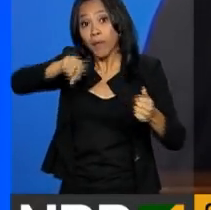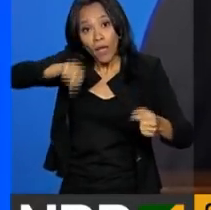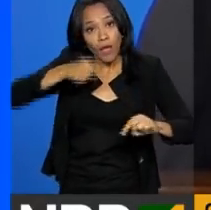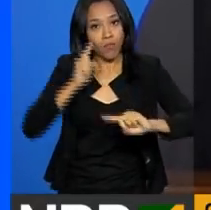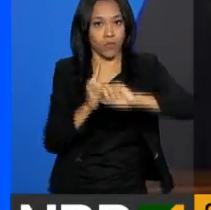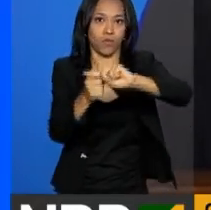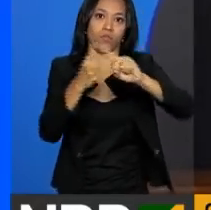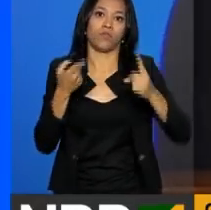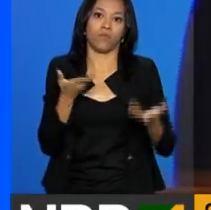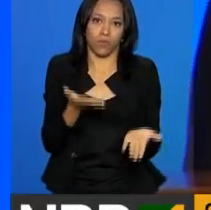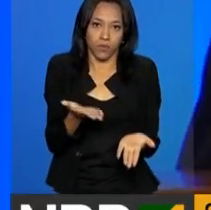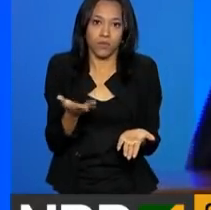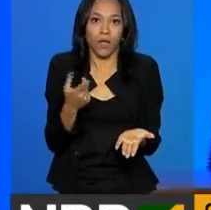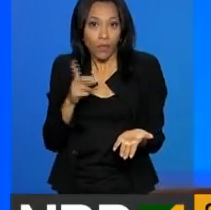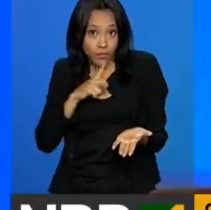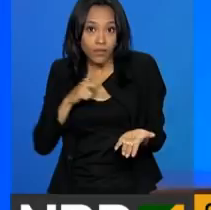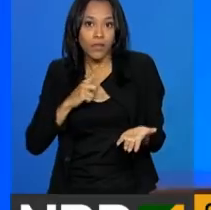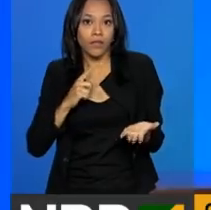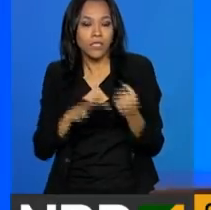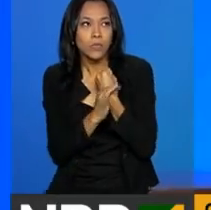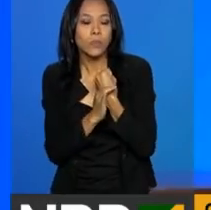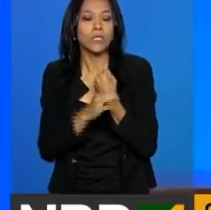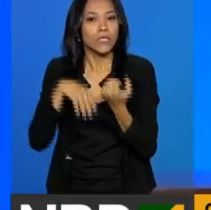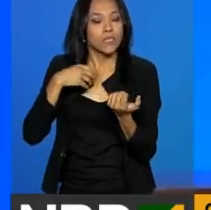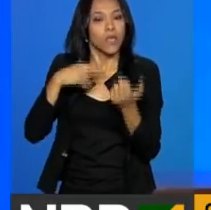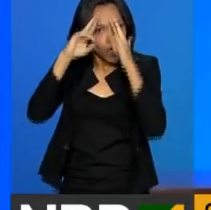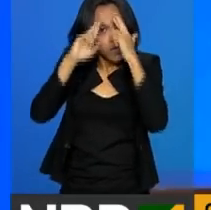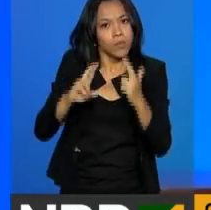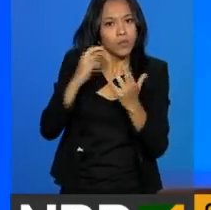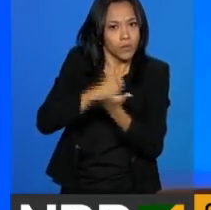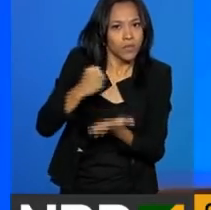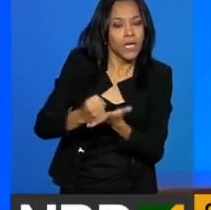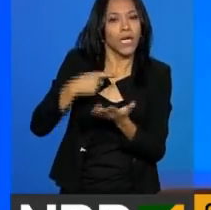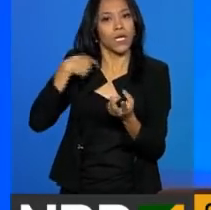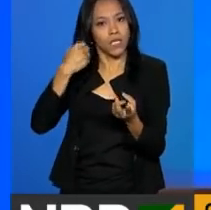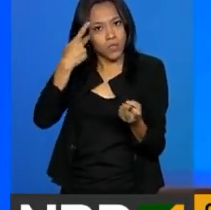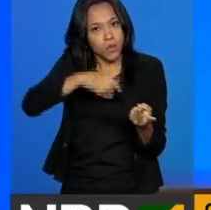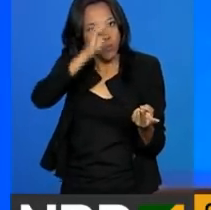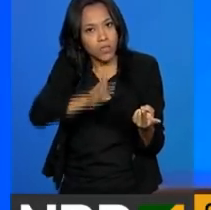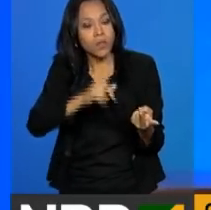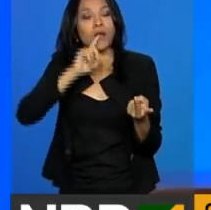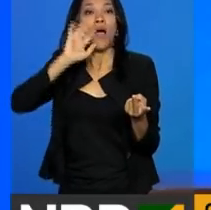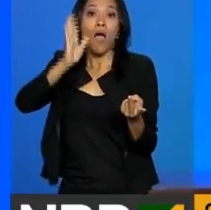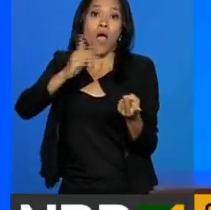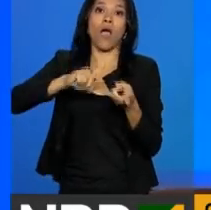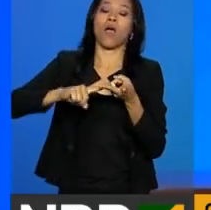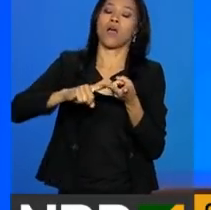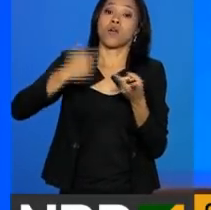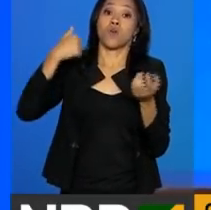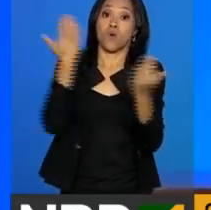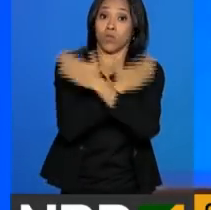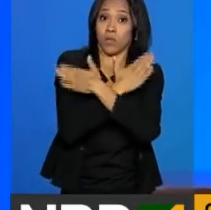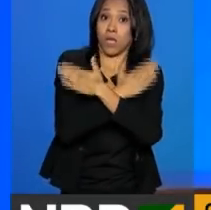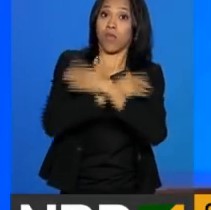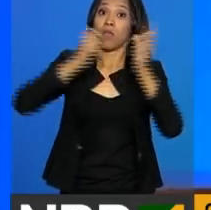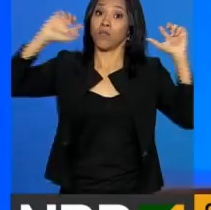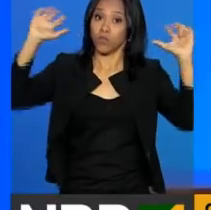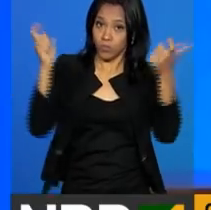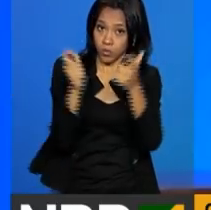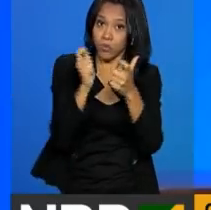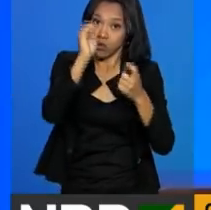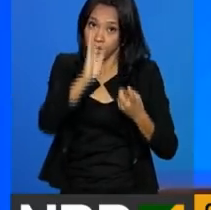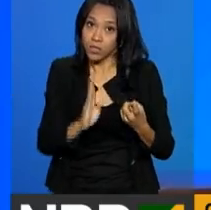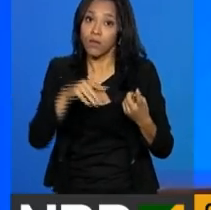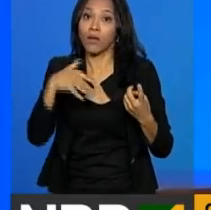parte você dizer bom tem segurança jurídica de fora parte você dizer bom o desemprego está começando a cair quando nós